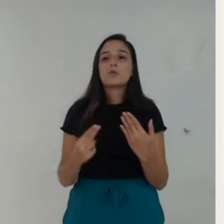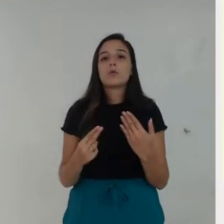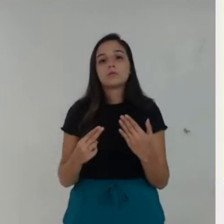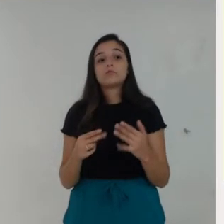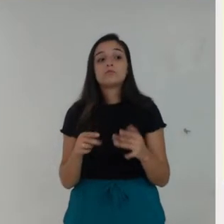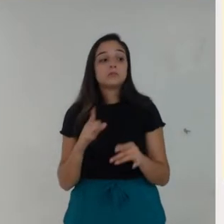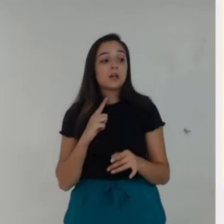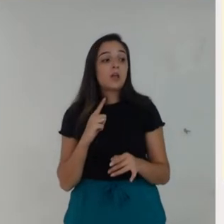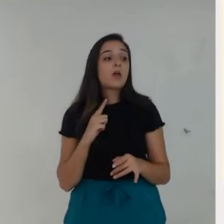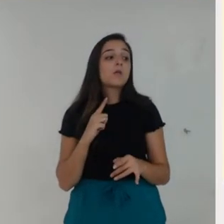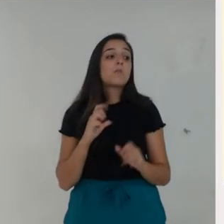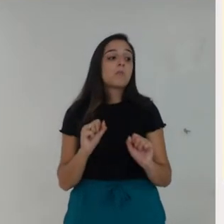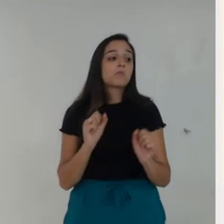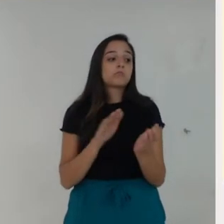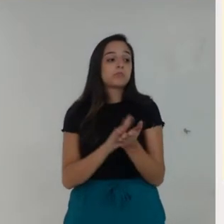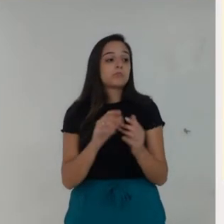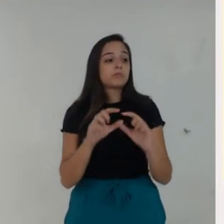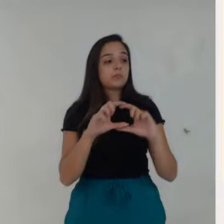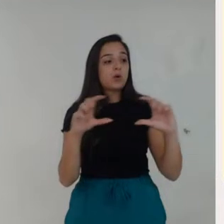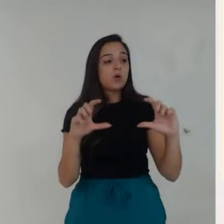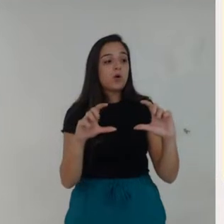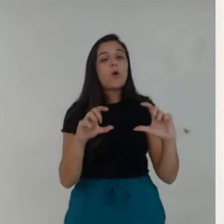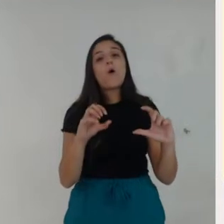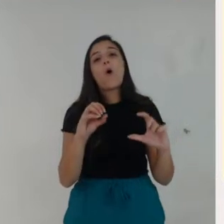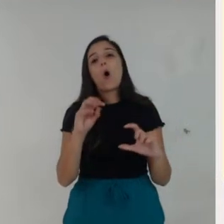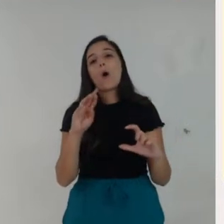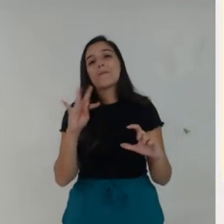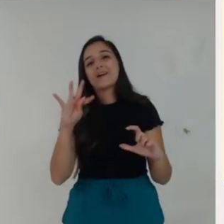registros. Né? No caso